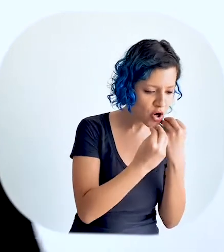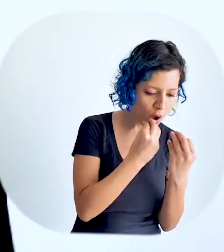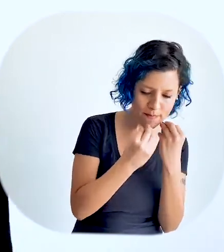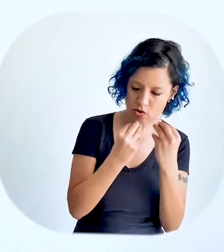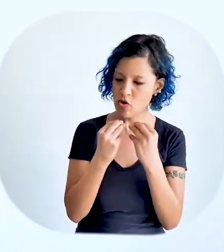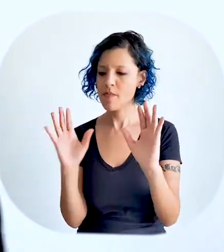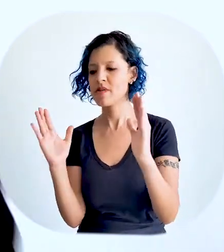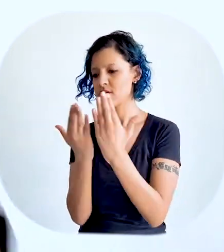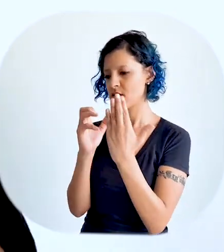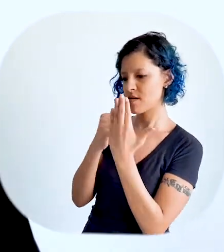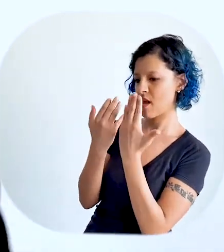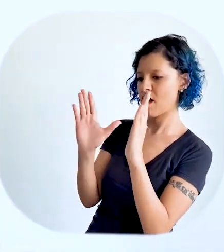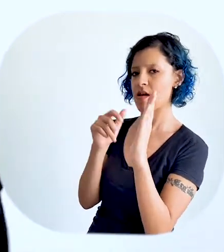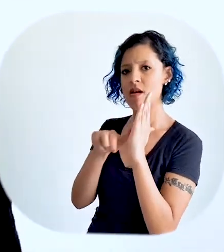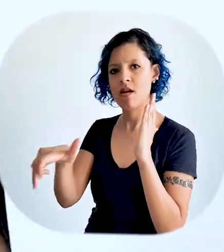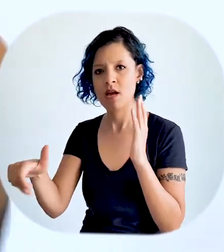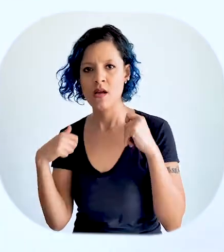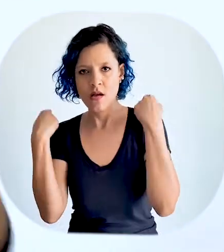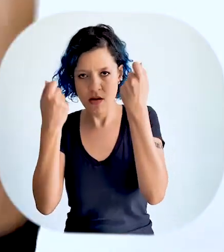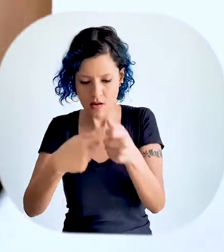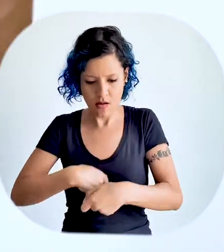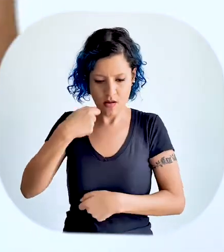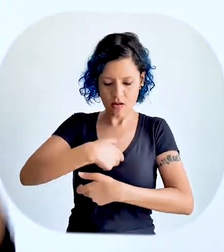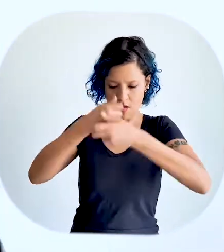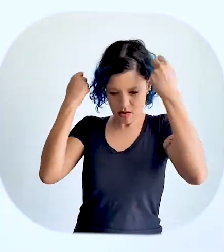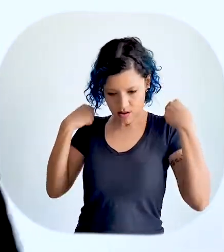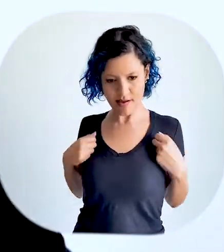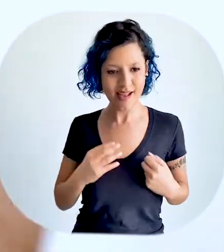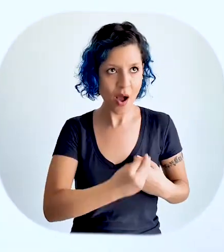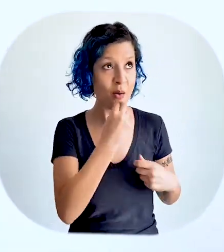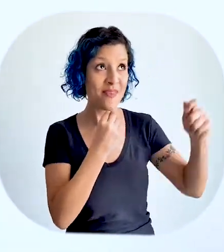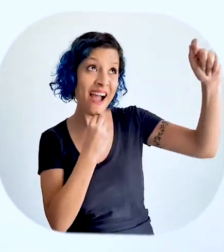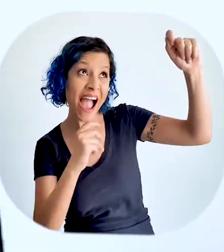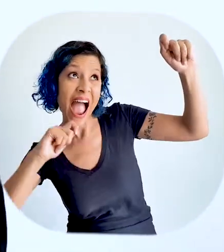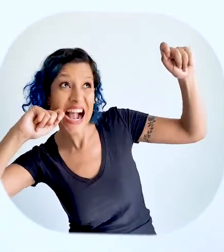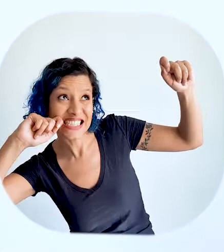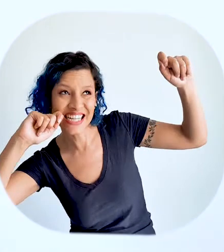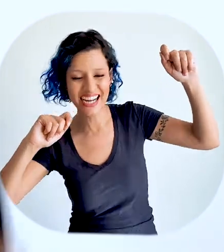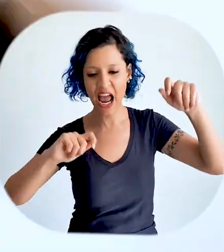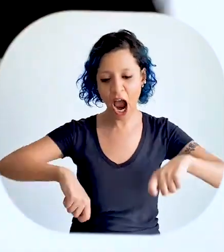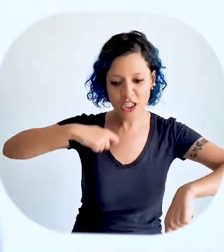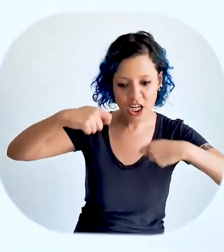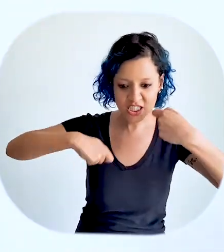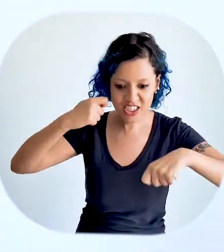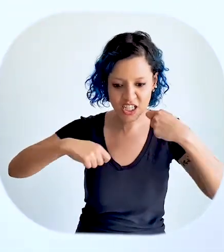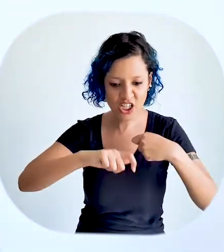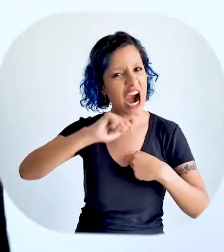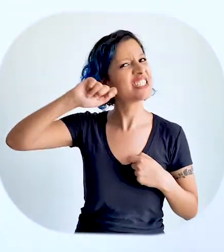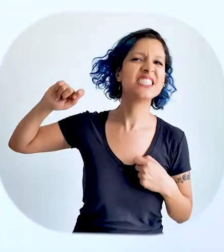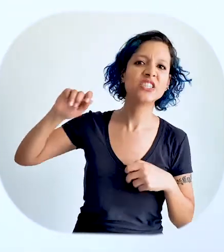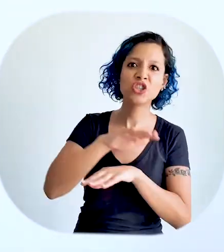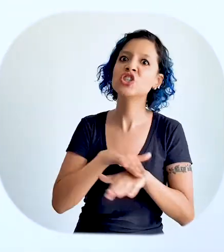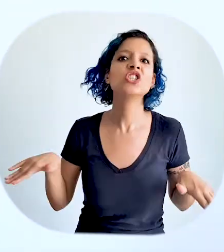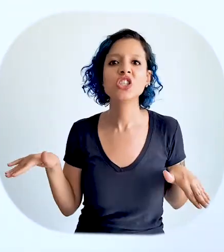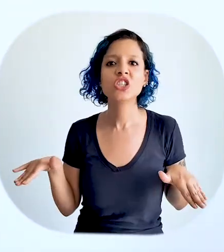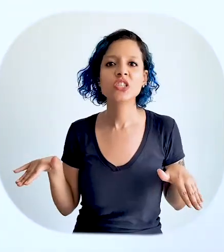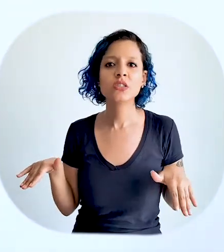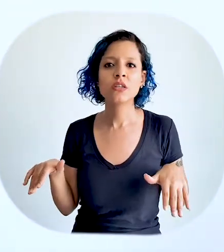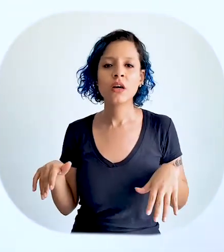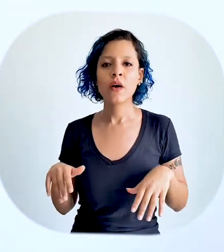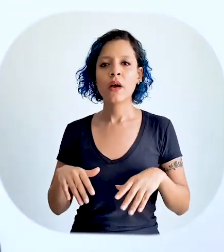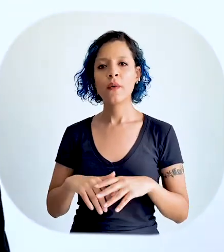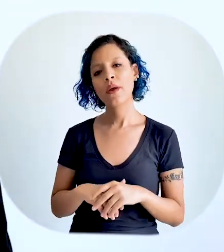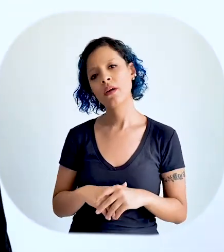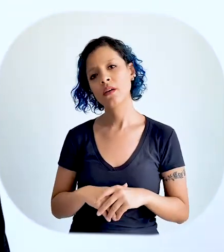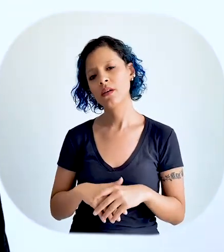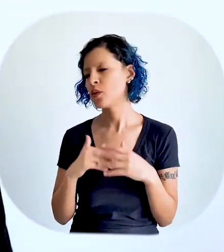em casa, solta as crianças e veste a pele, tira a pele e come, vê série, tira a selfie e vê e come e come e chega! Não